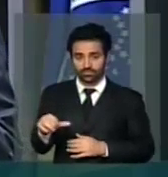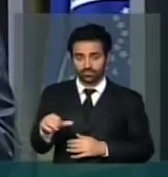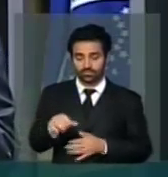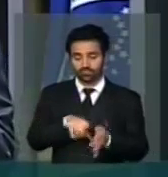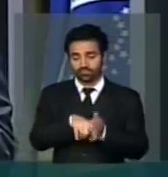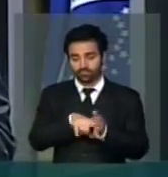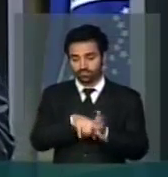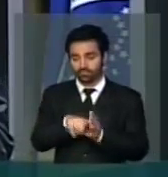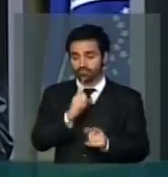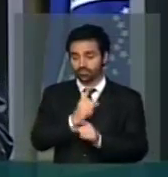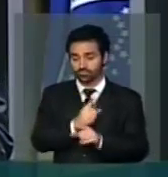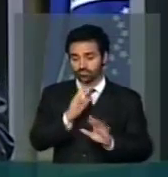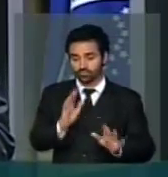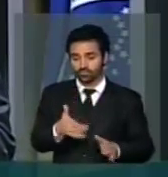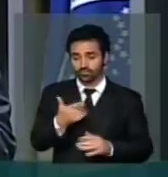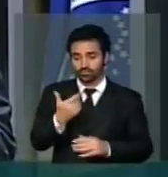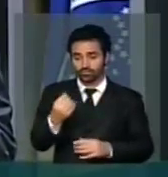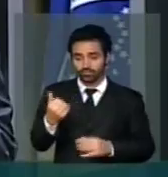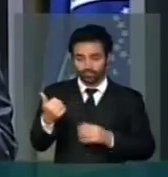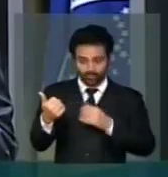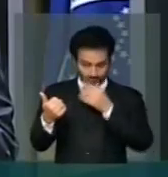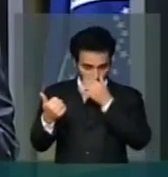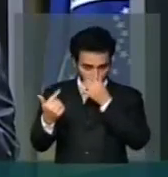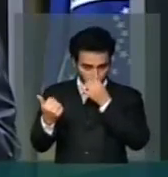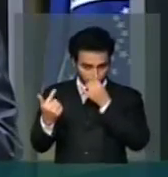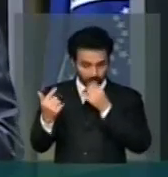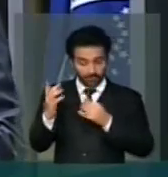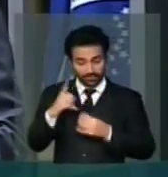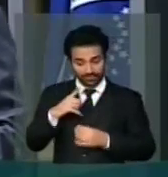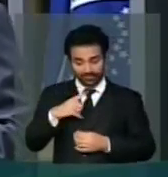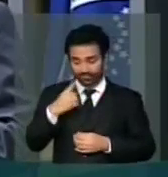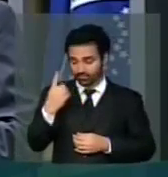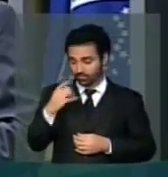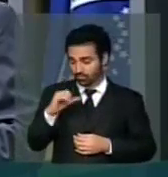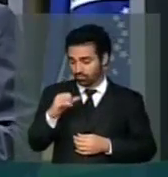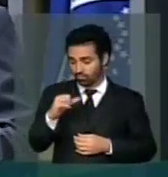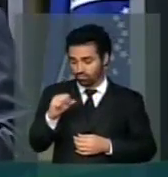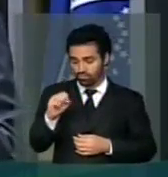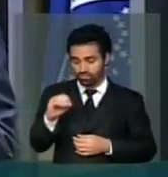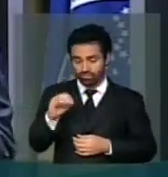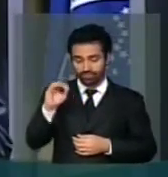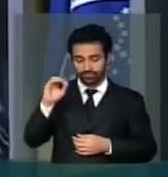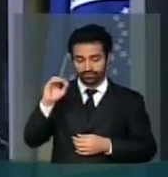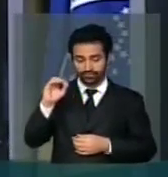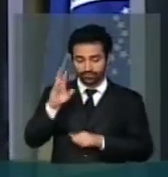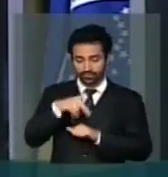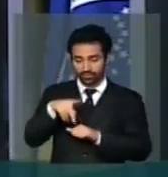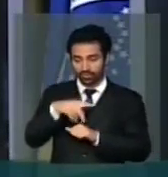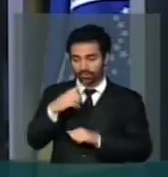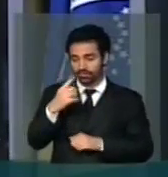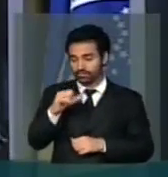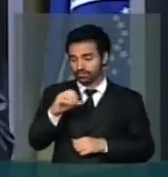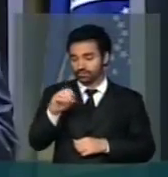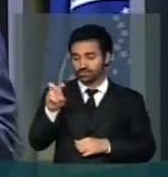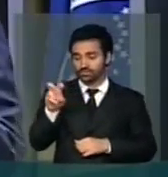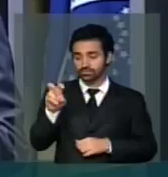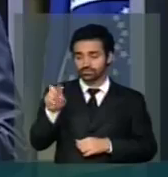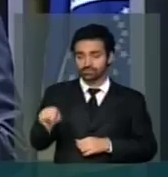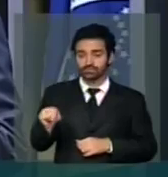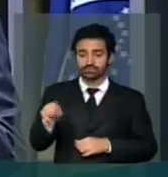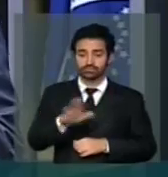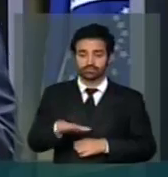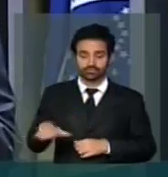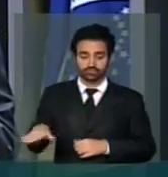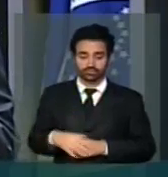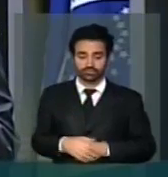apurados pela Unicef estão em 2012 e abrangem 190 países, onde morreram 95 mil crianças.